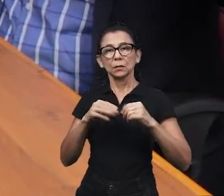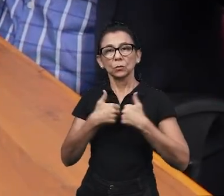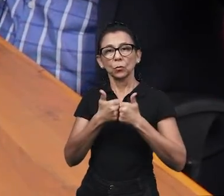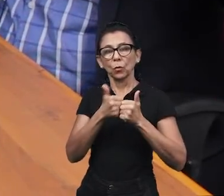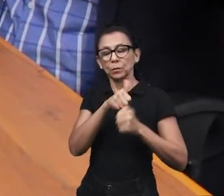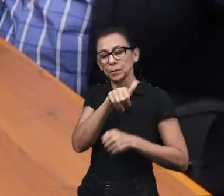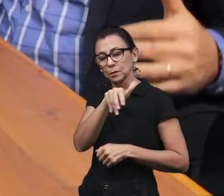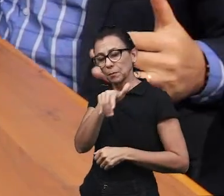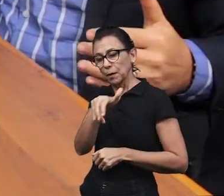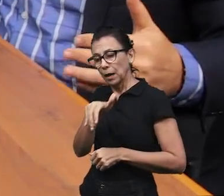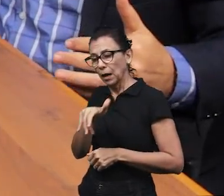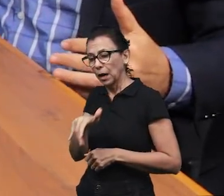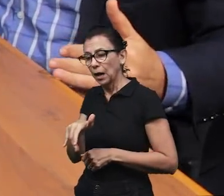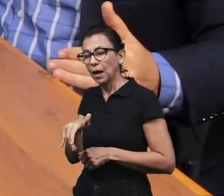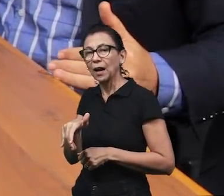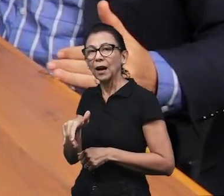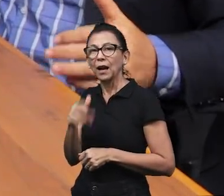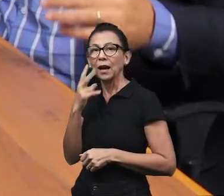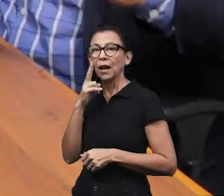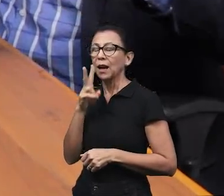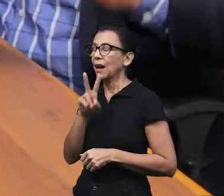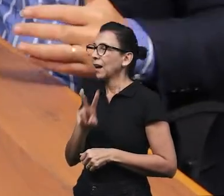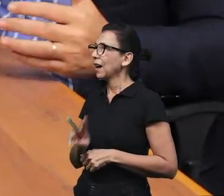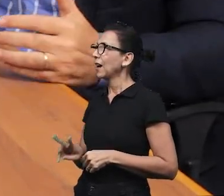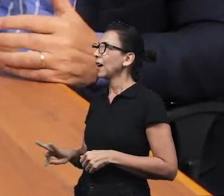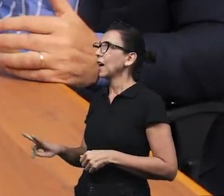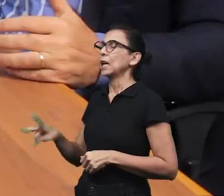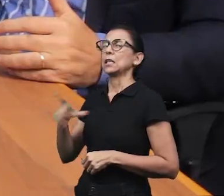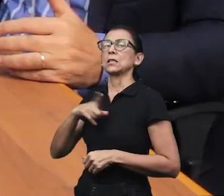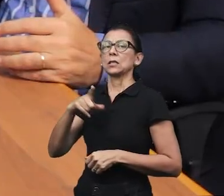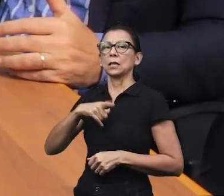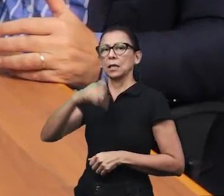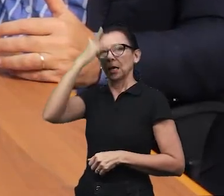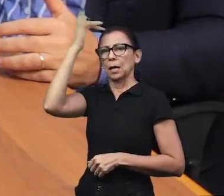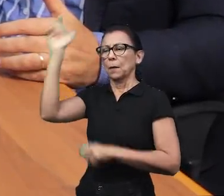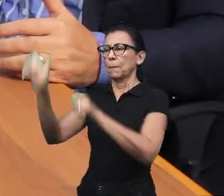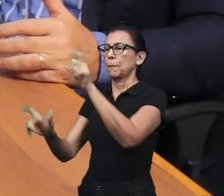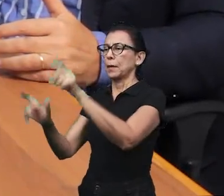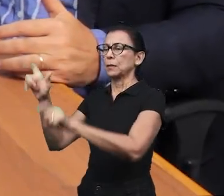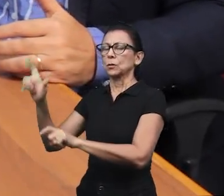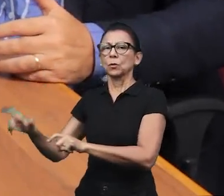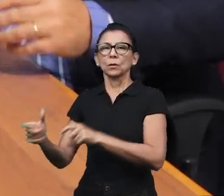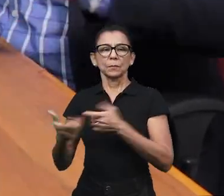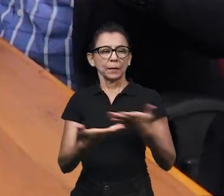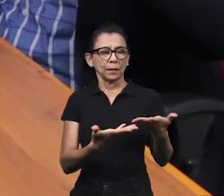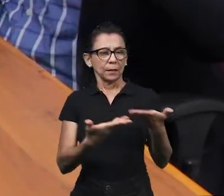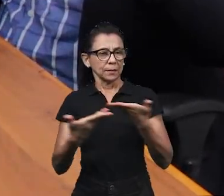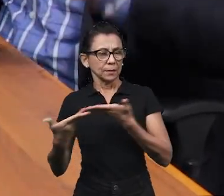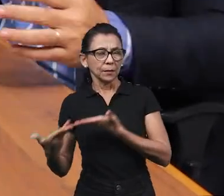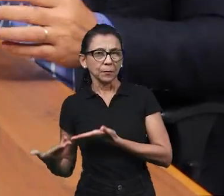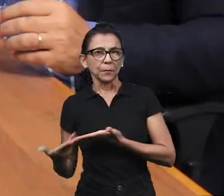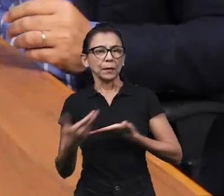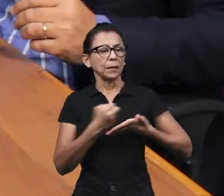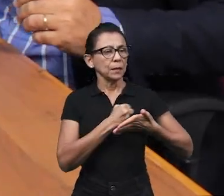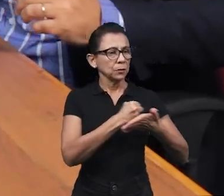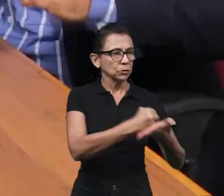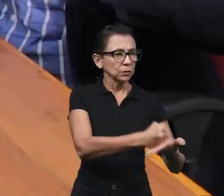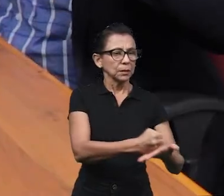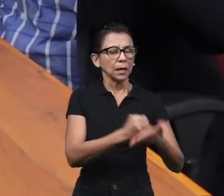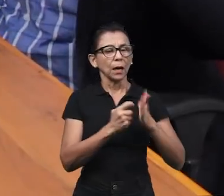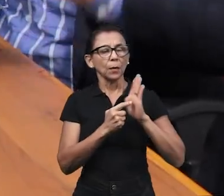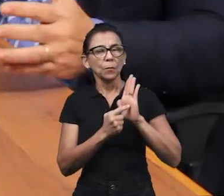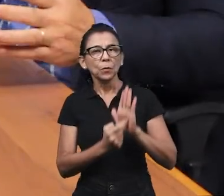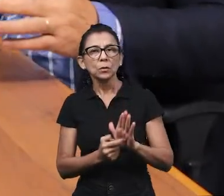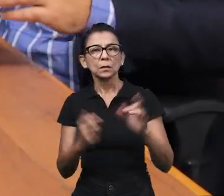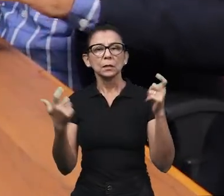até o controle da água que você bebe, né? Condução do alojamento, limpeza,